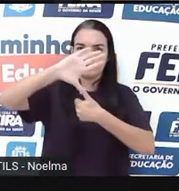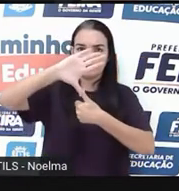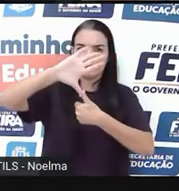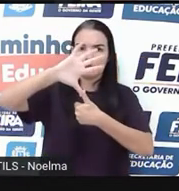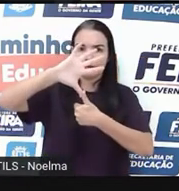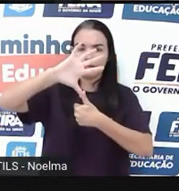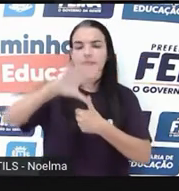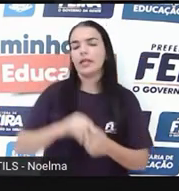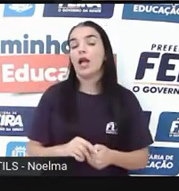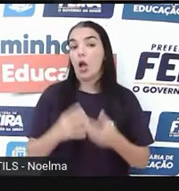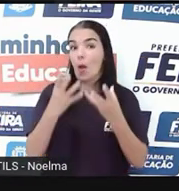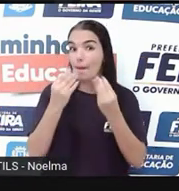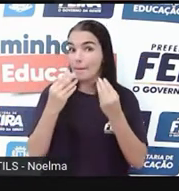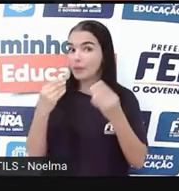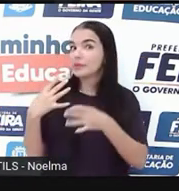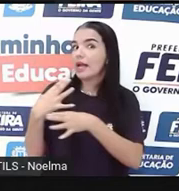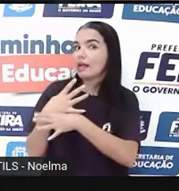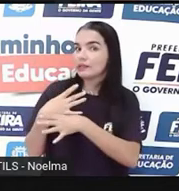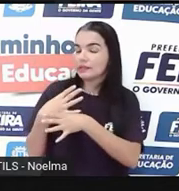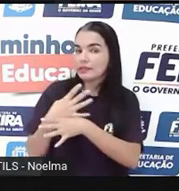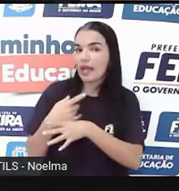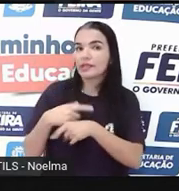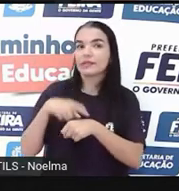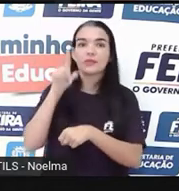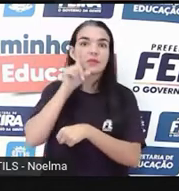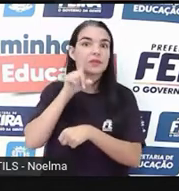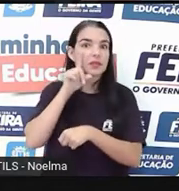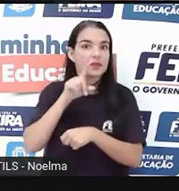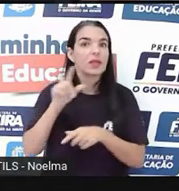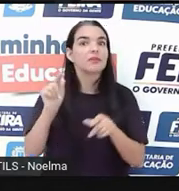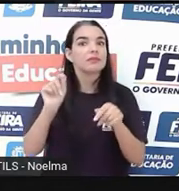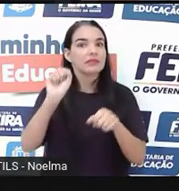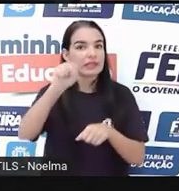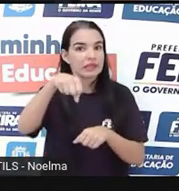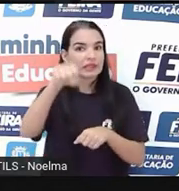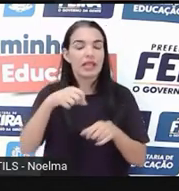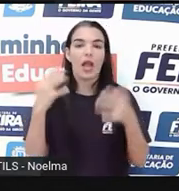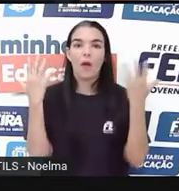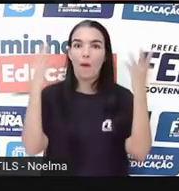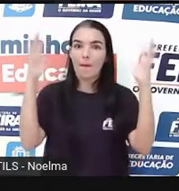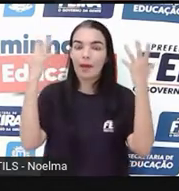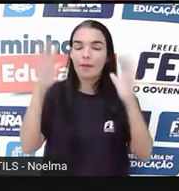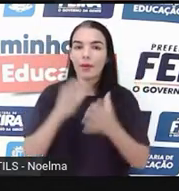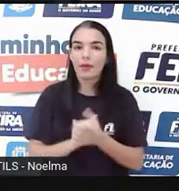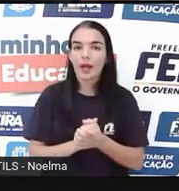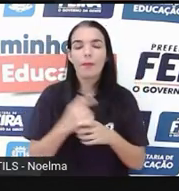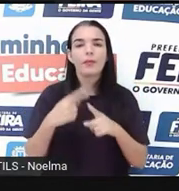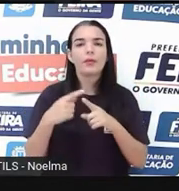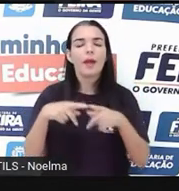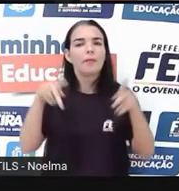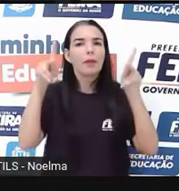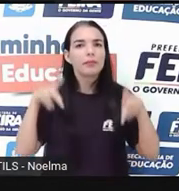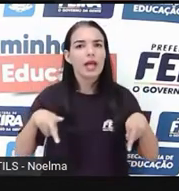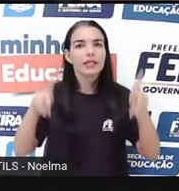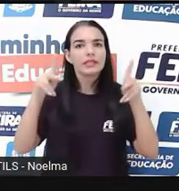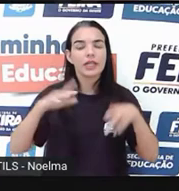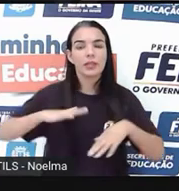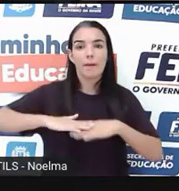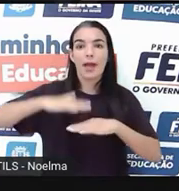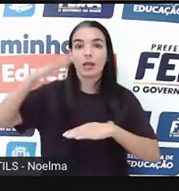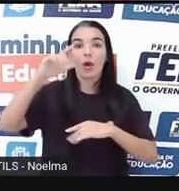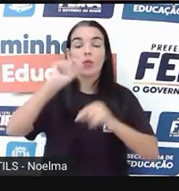muitas cidades dos Estados Unidos comemoram Halloween. Claro, né, que há uma popularidade maior na cidade